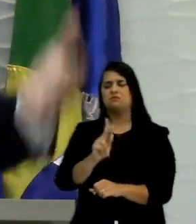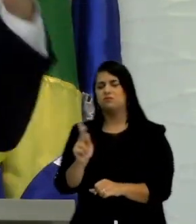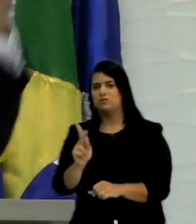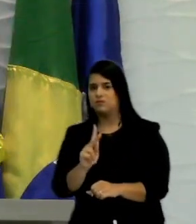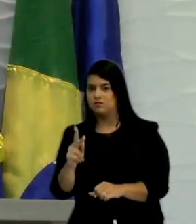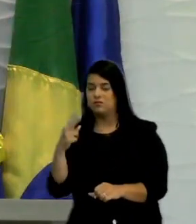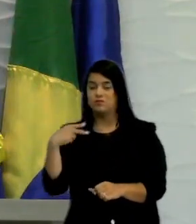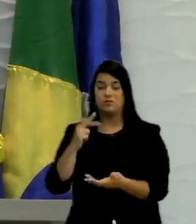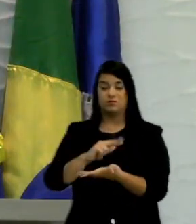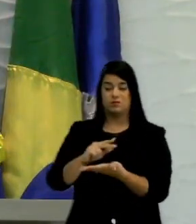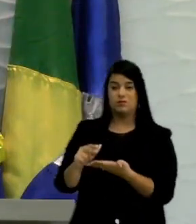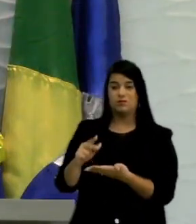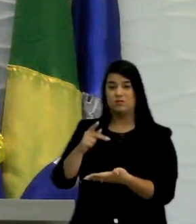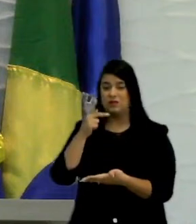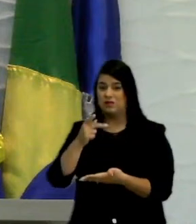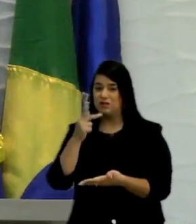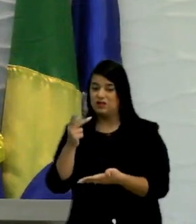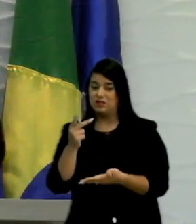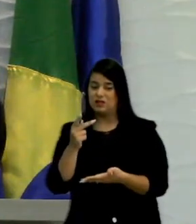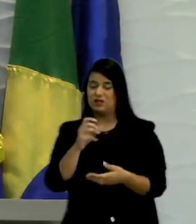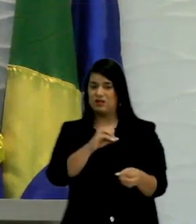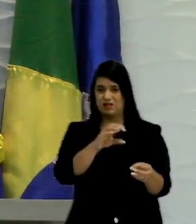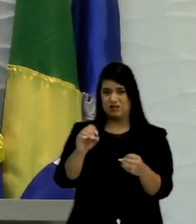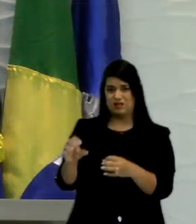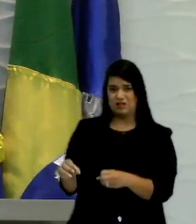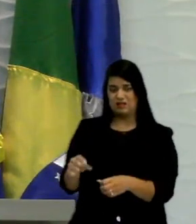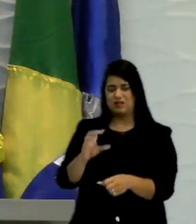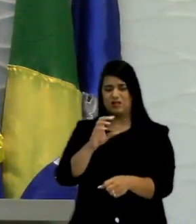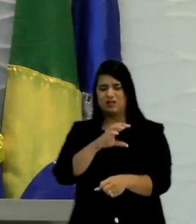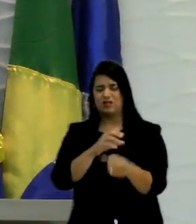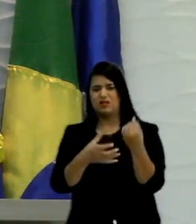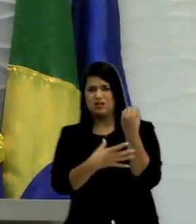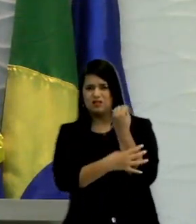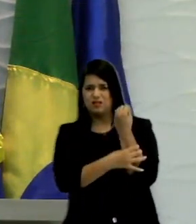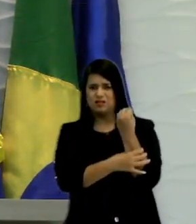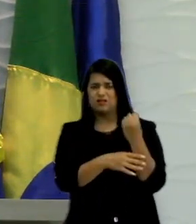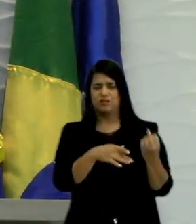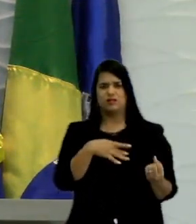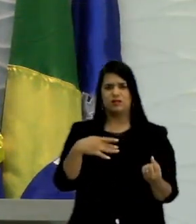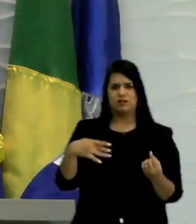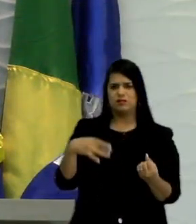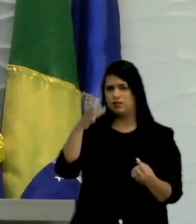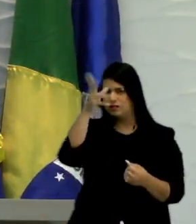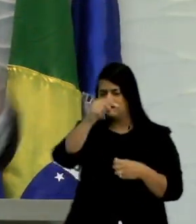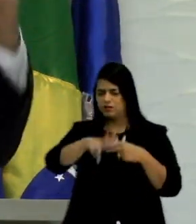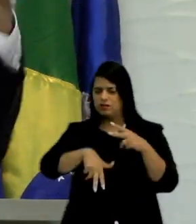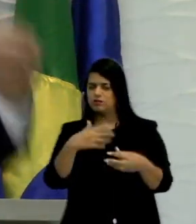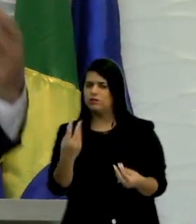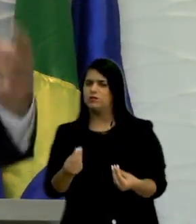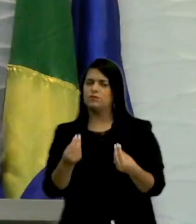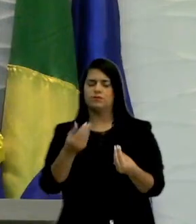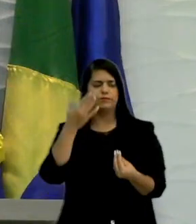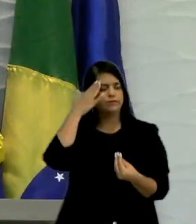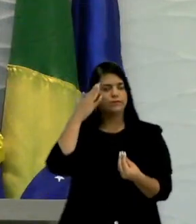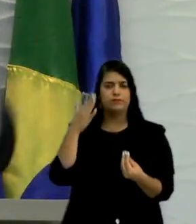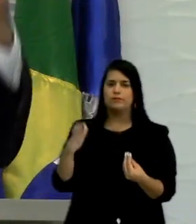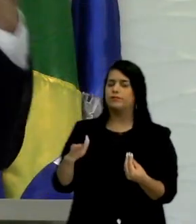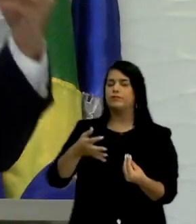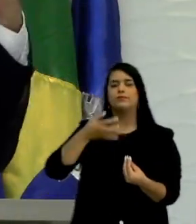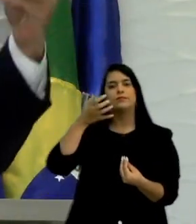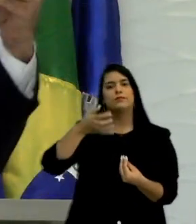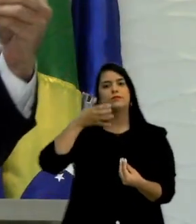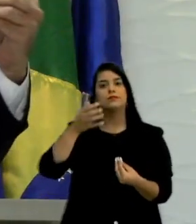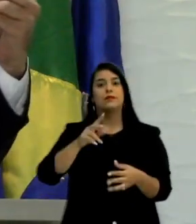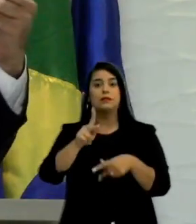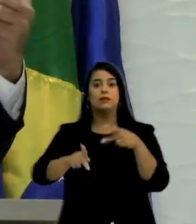esses vereadores aqui vêm falar em educação em São Bento, vêm falar em segurança, vêm falar em saúde. A gente não entende os discursos. Povo